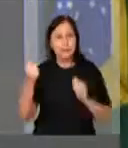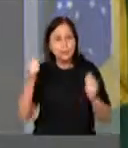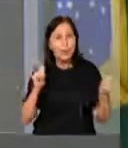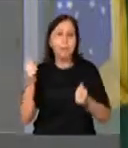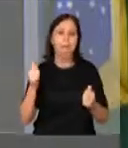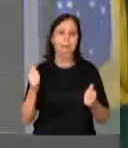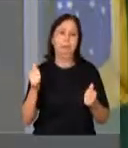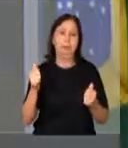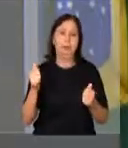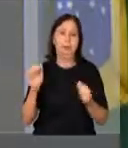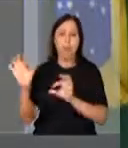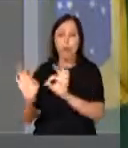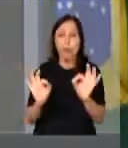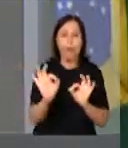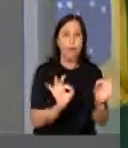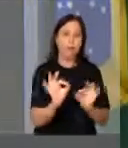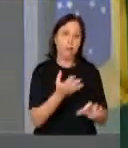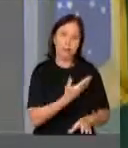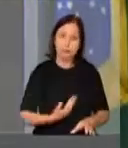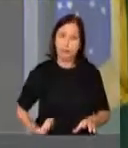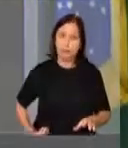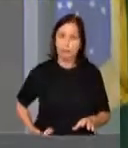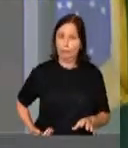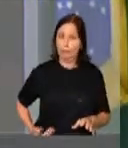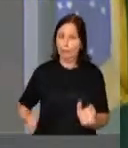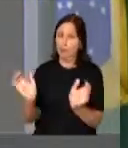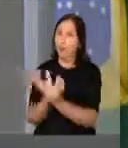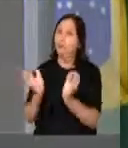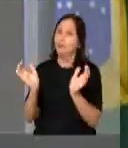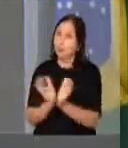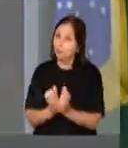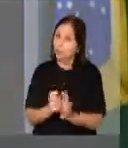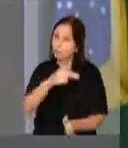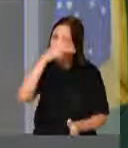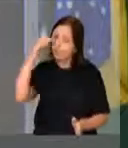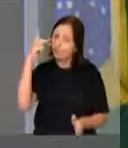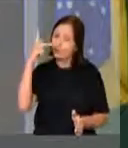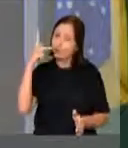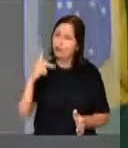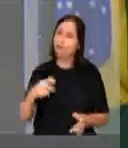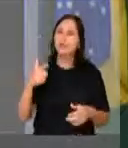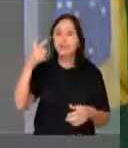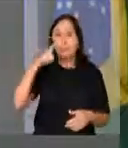fazer isso, retroage 1º de janeiro e aí vale para todo mundo, para DAS e para ministro.